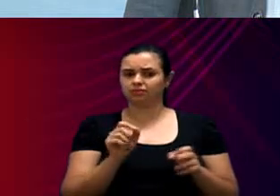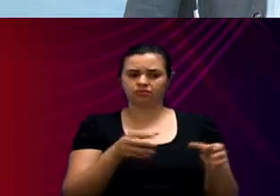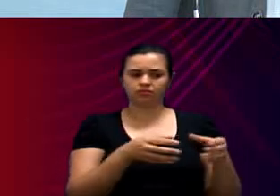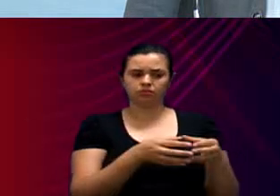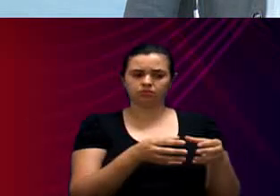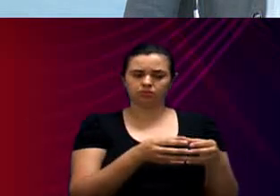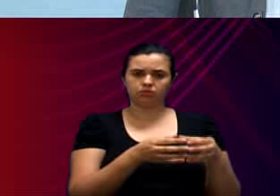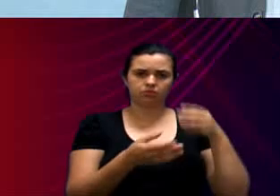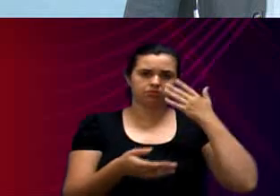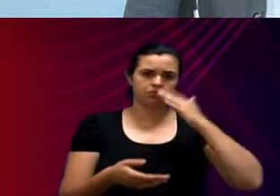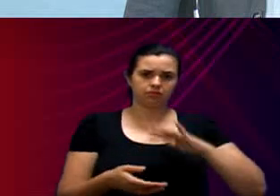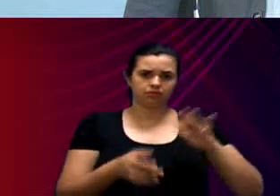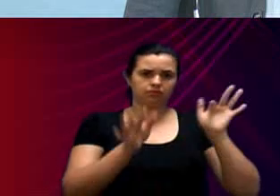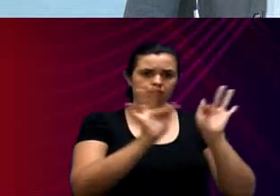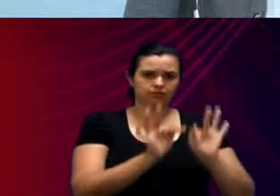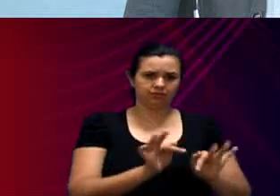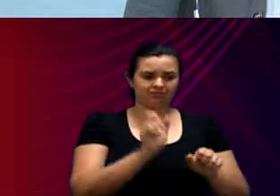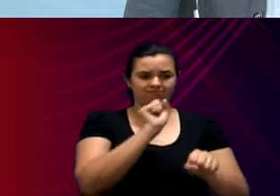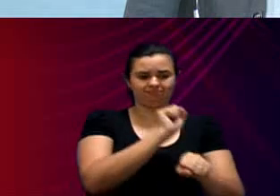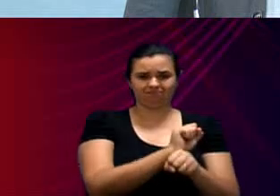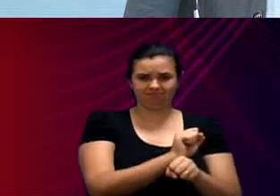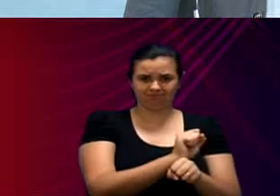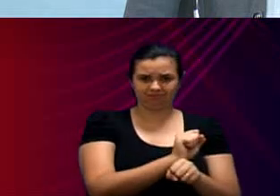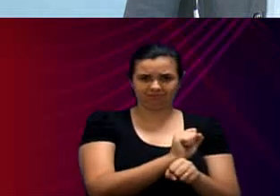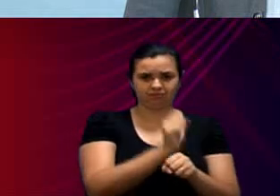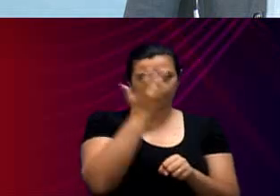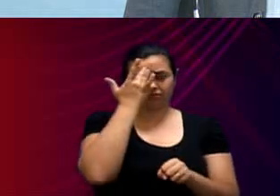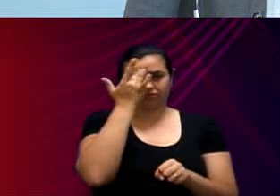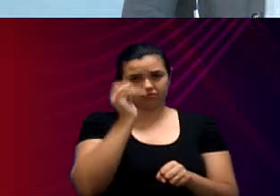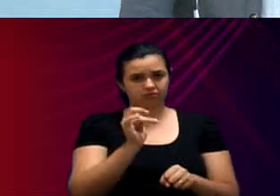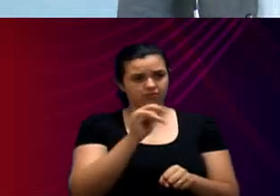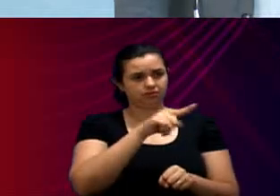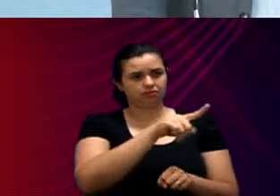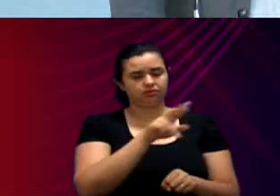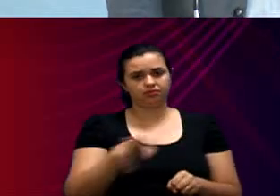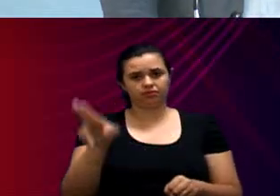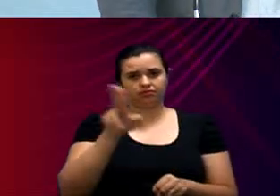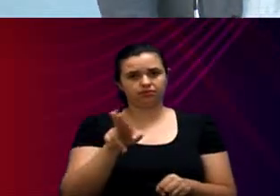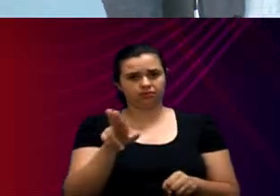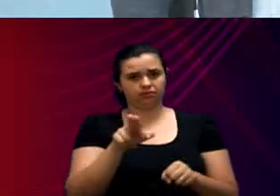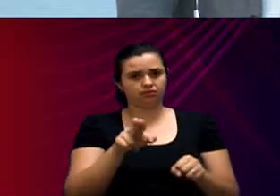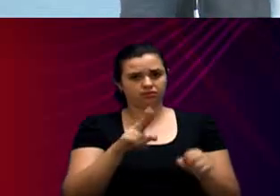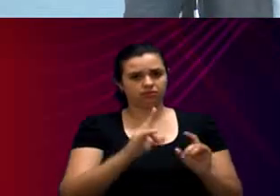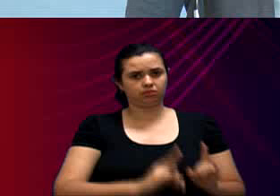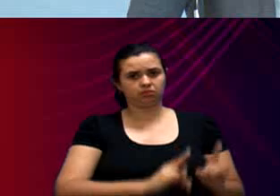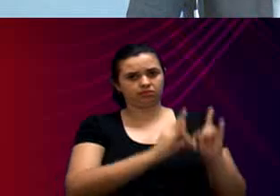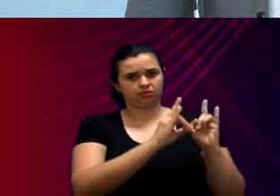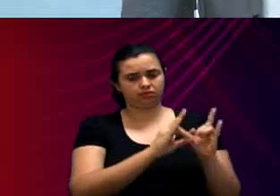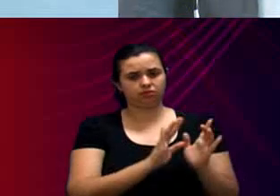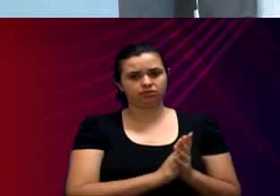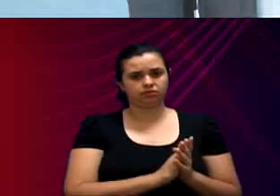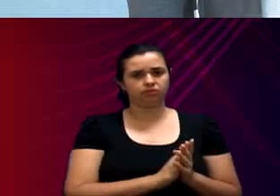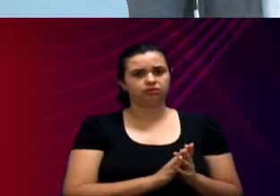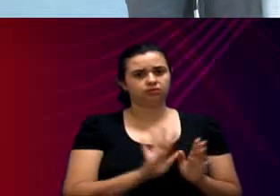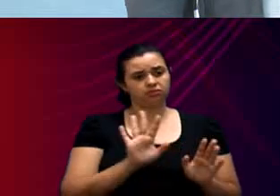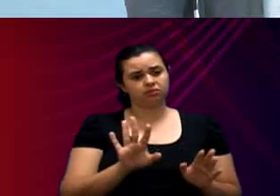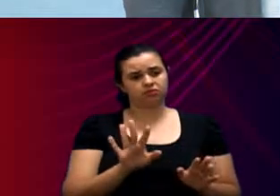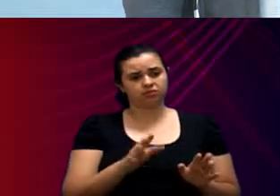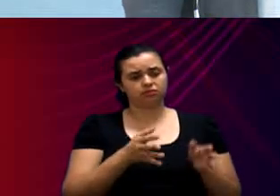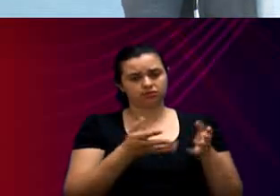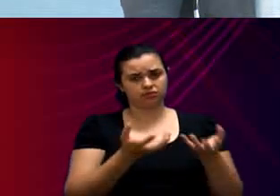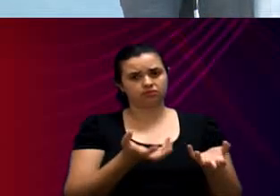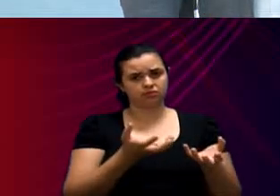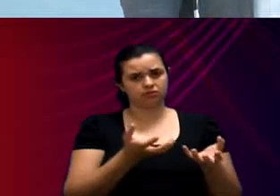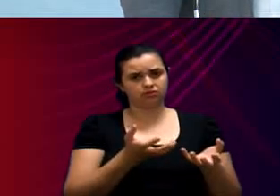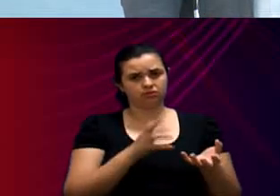né, a entidade Criança Feliz, pararia de utilizar já amanhã o espaço, né? Não, na verdade, acho que a gente quer que eles fiquem